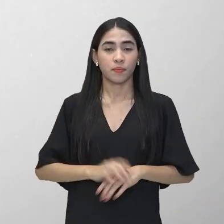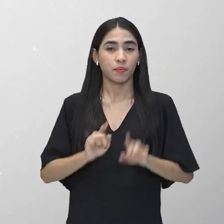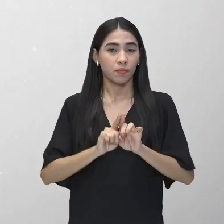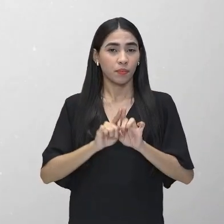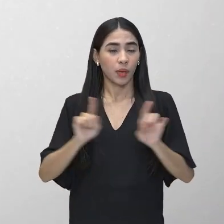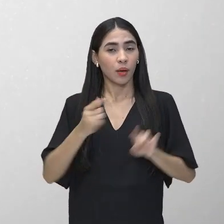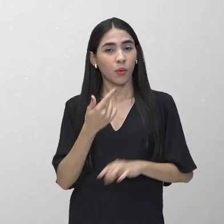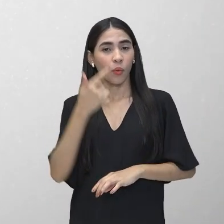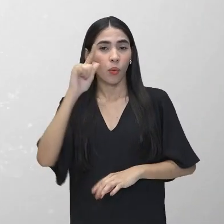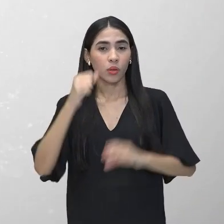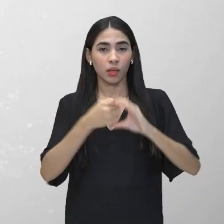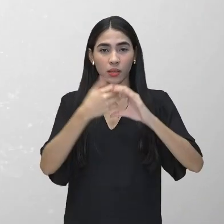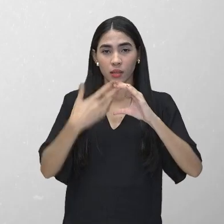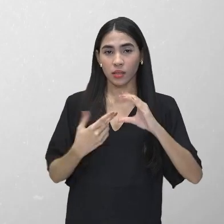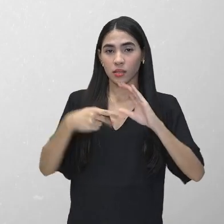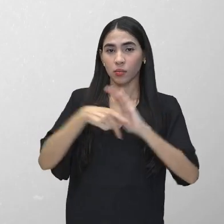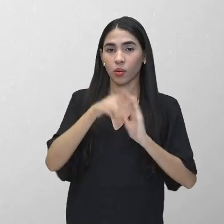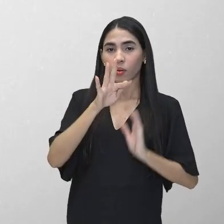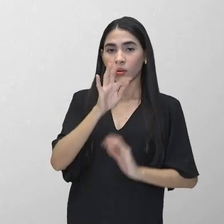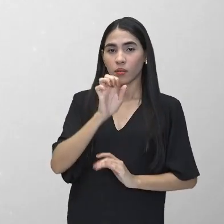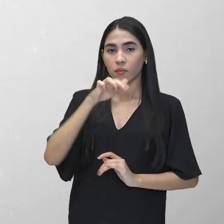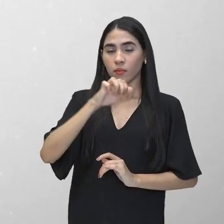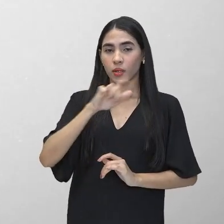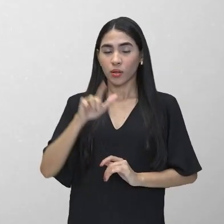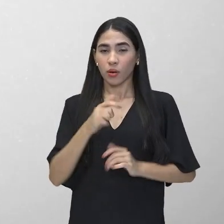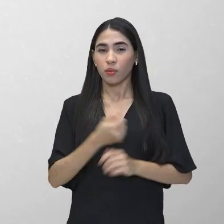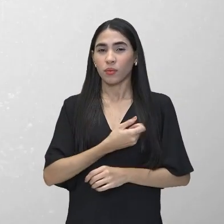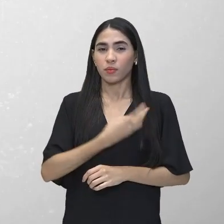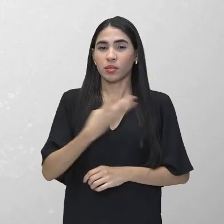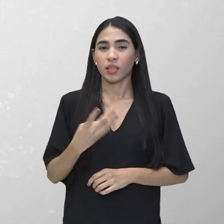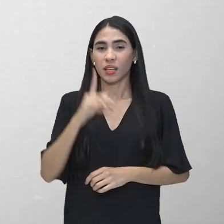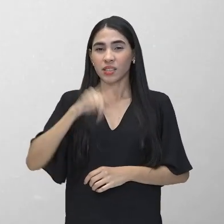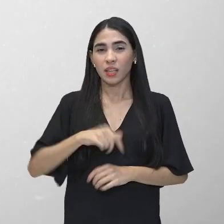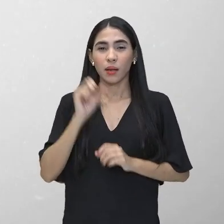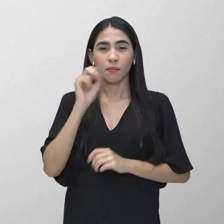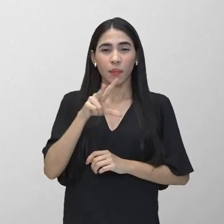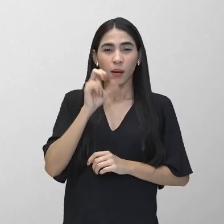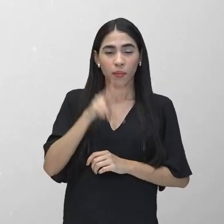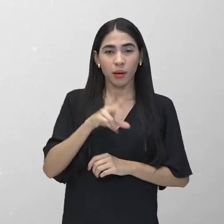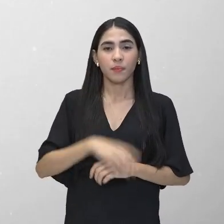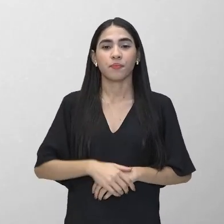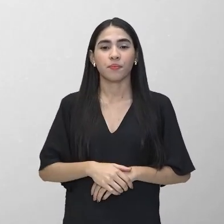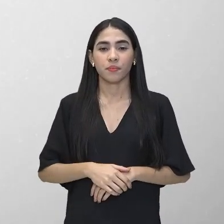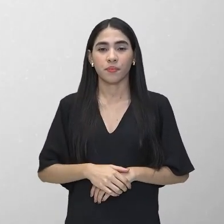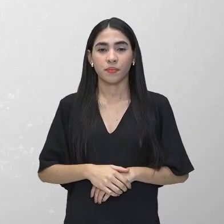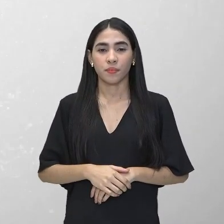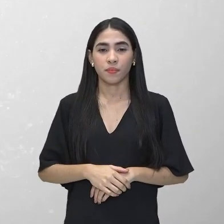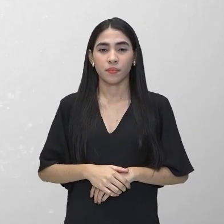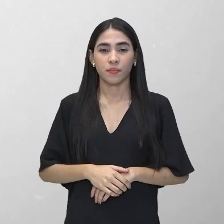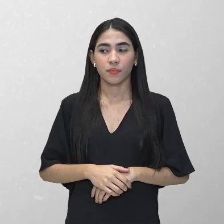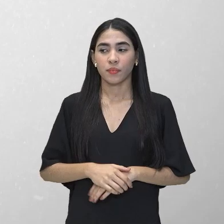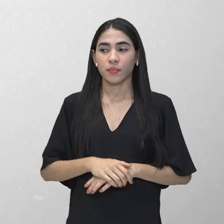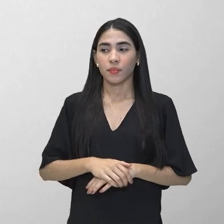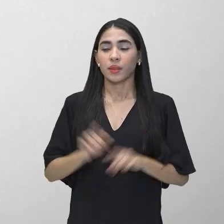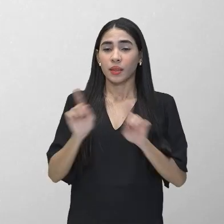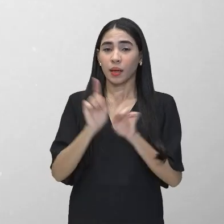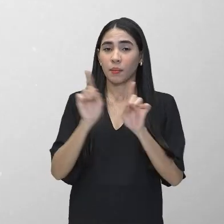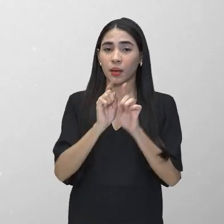outra propriedade desses compostos é que muitos deles são tóxicos e corrosivos. Isso inclui